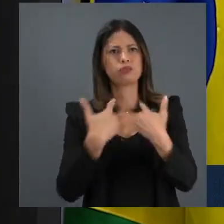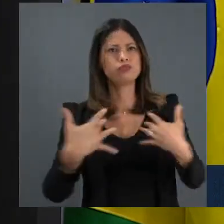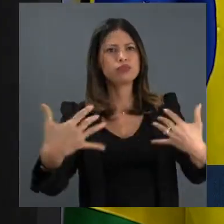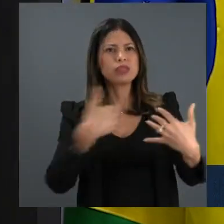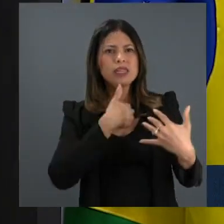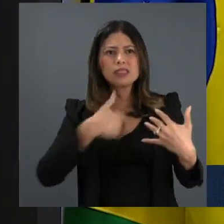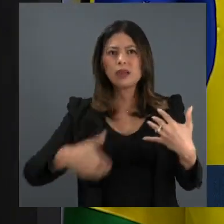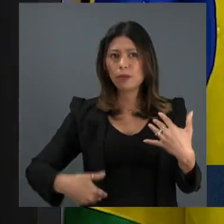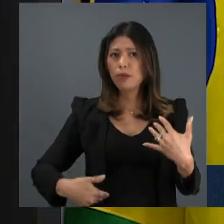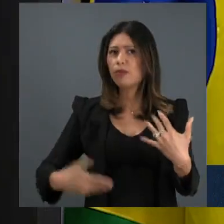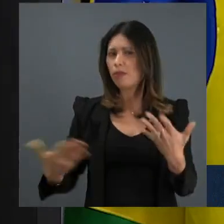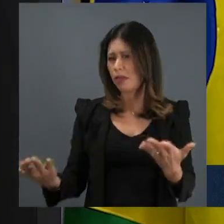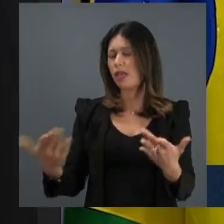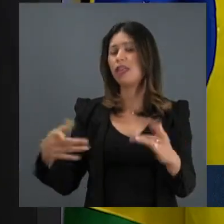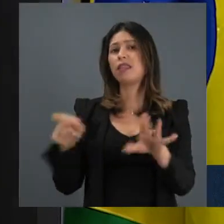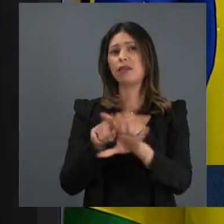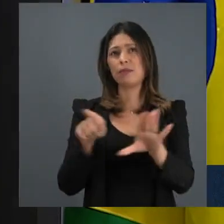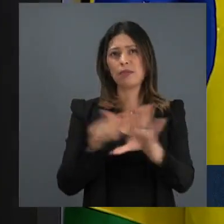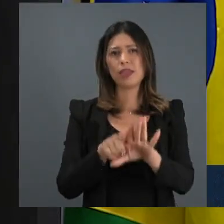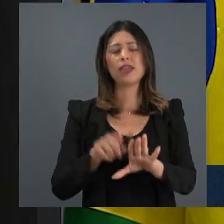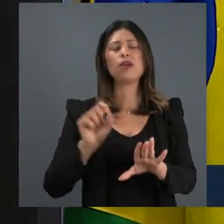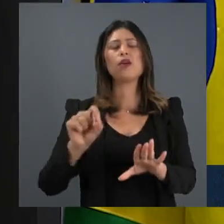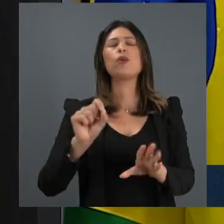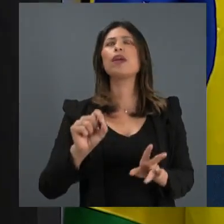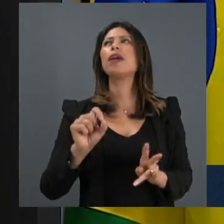E vamos ter também, quarta-feira,